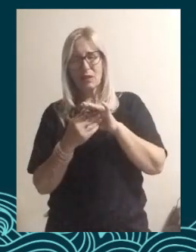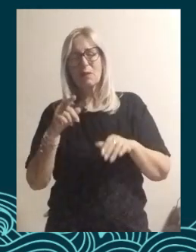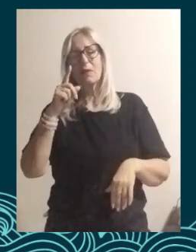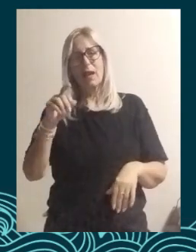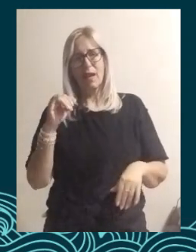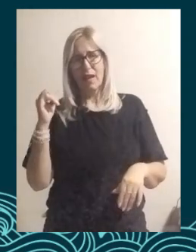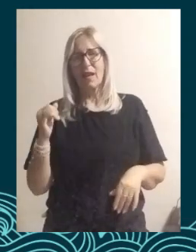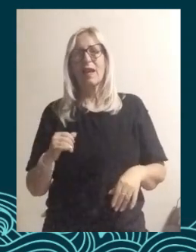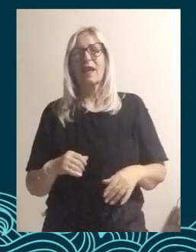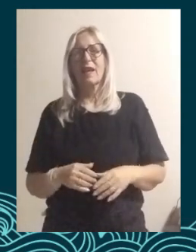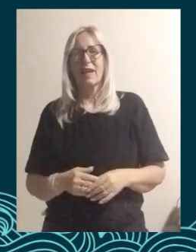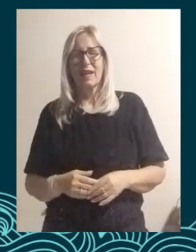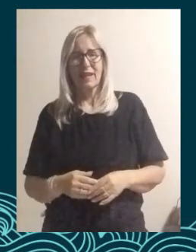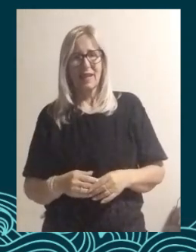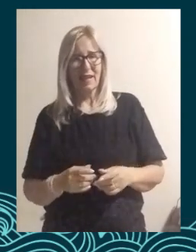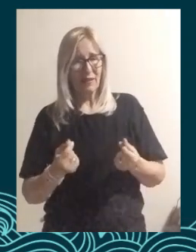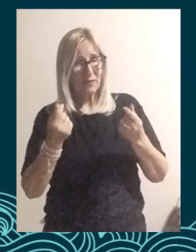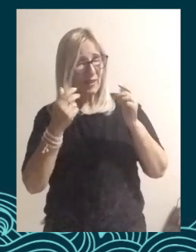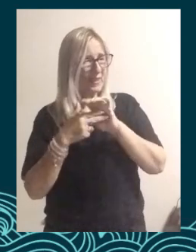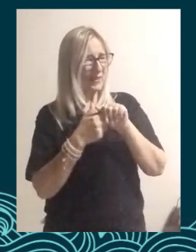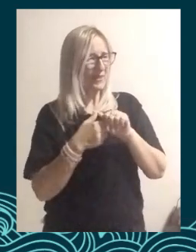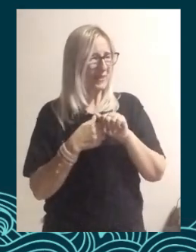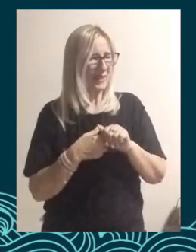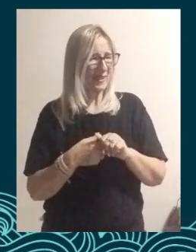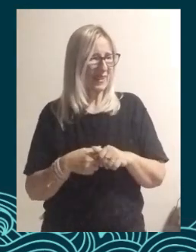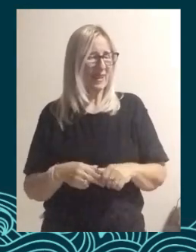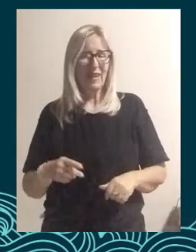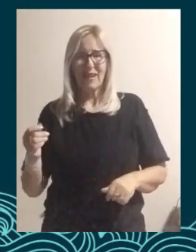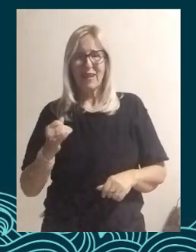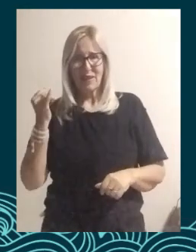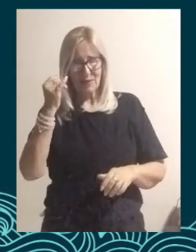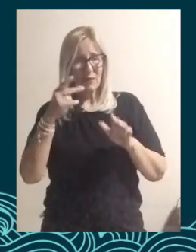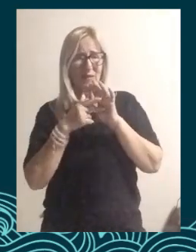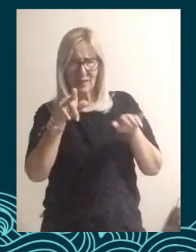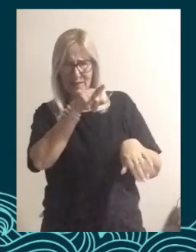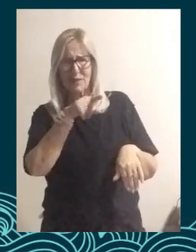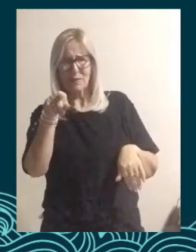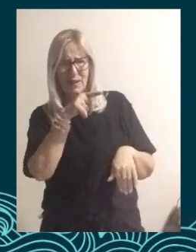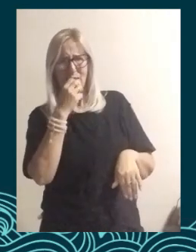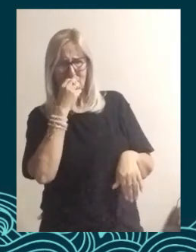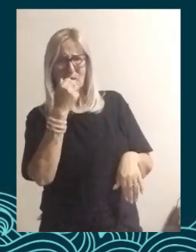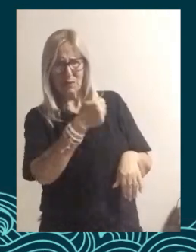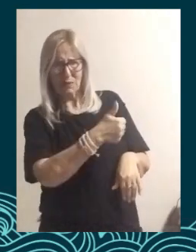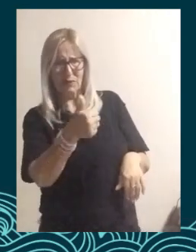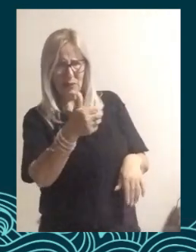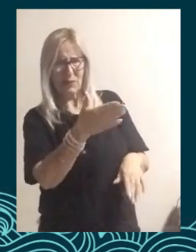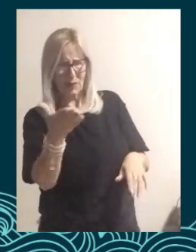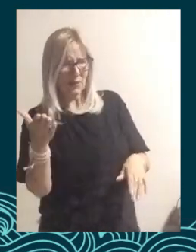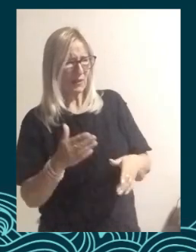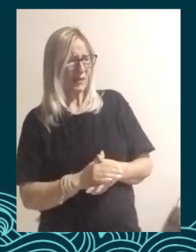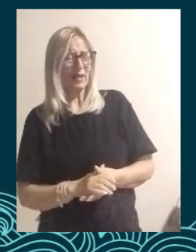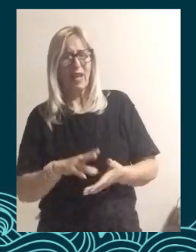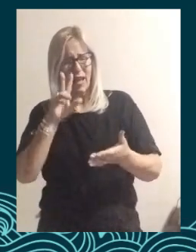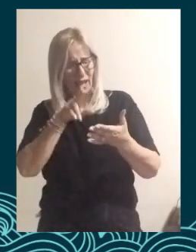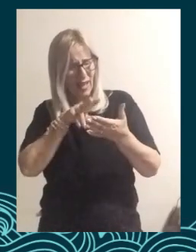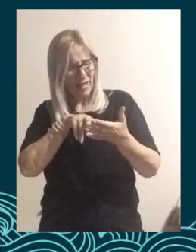seu tempo é valioso e também ficar na tela não é uma De das vocês também. melhores coisas, nosso tempo também.